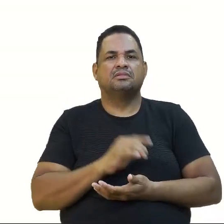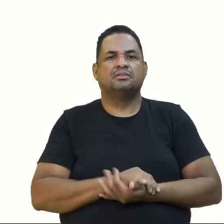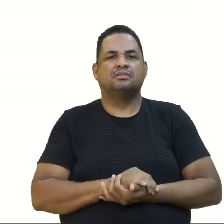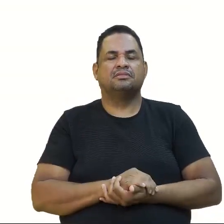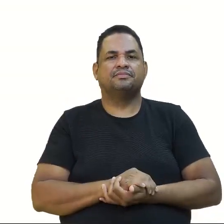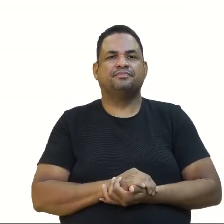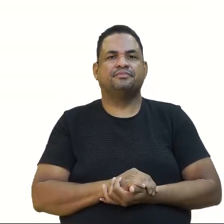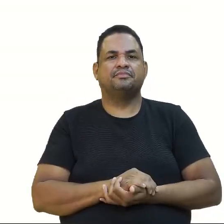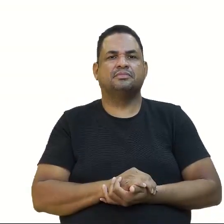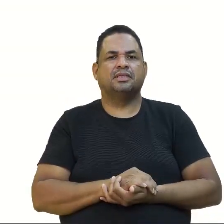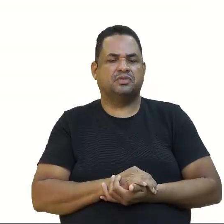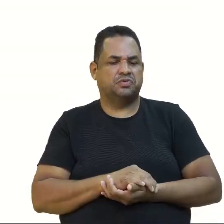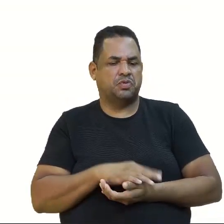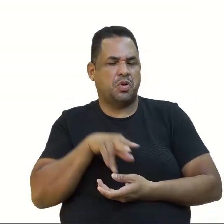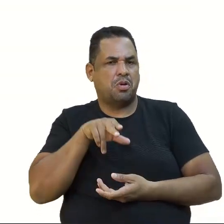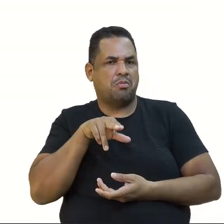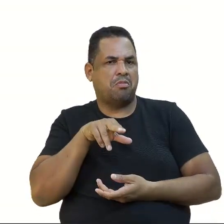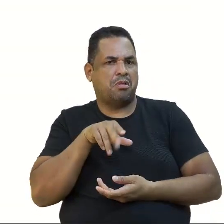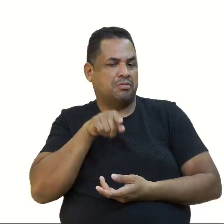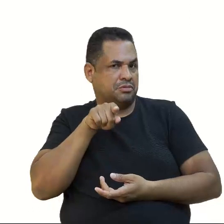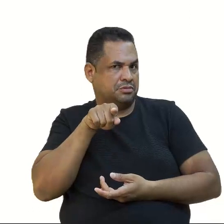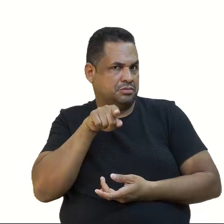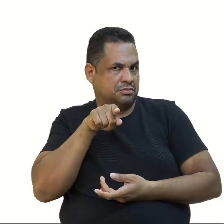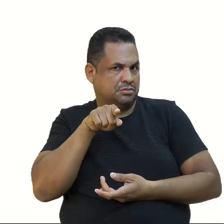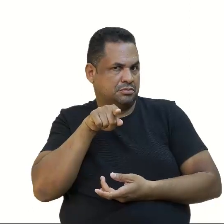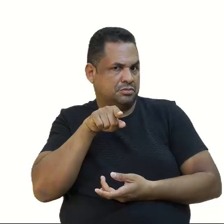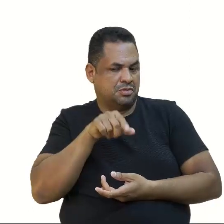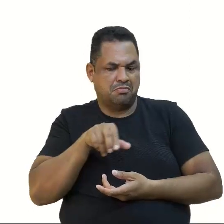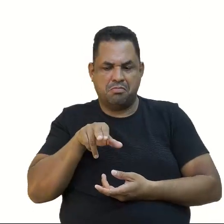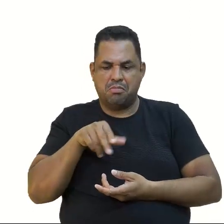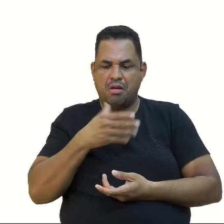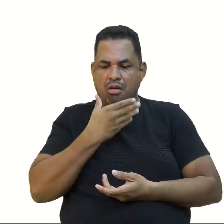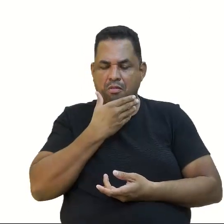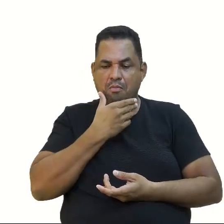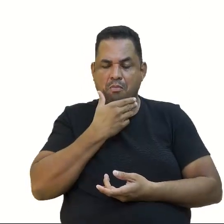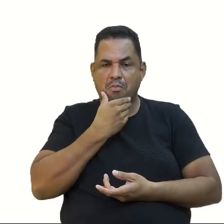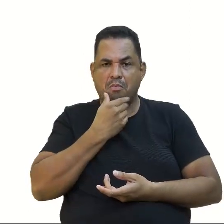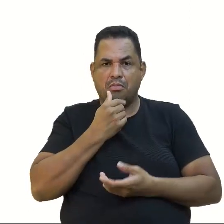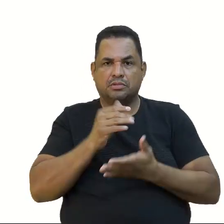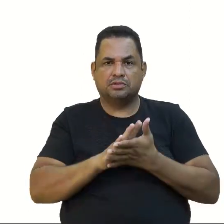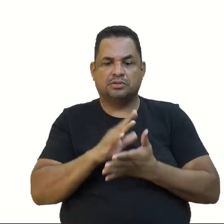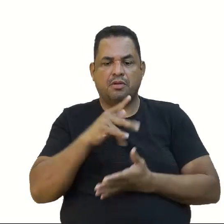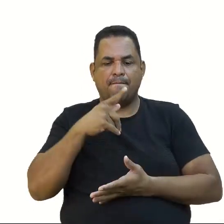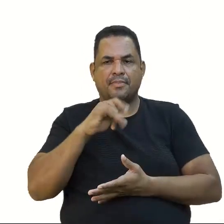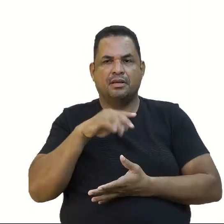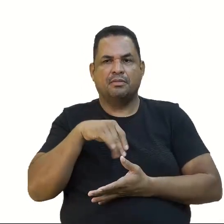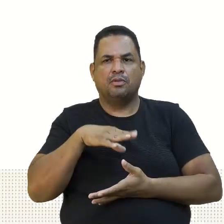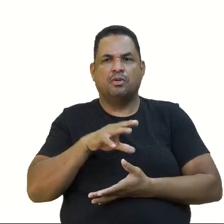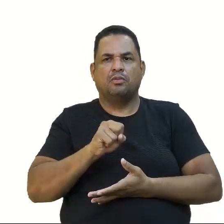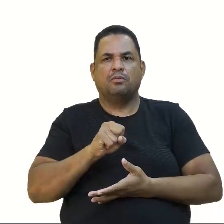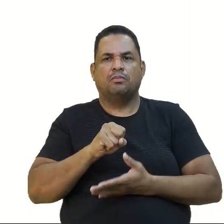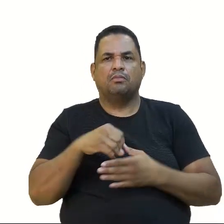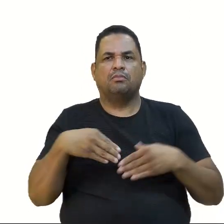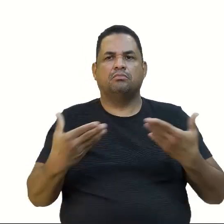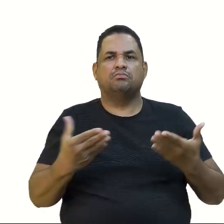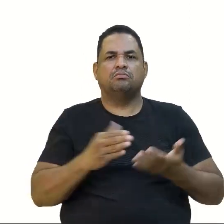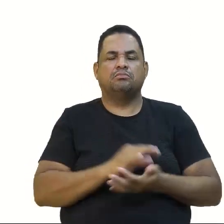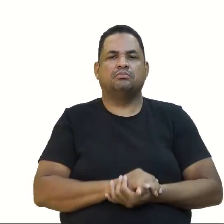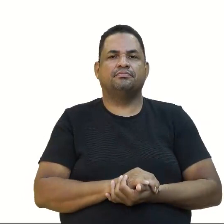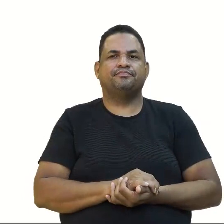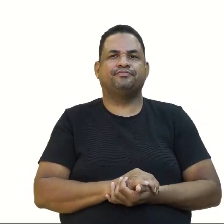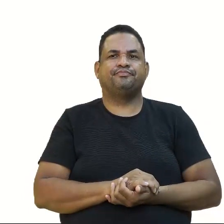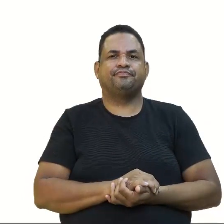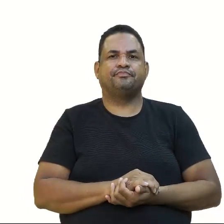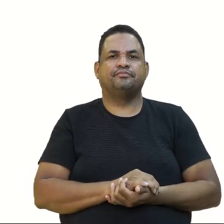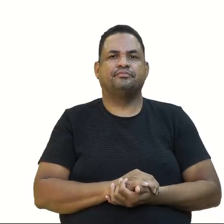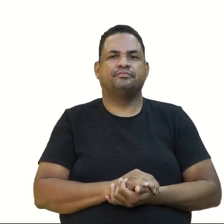É sua irmã? É você? É seu irmão ou é seu primo? Se não é seu